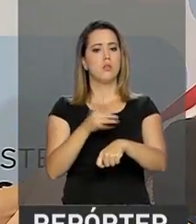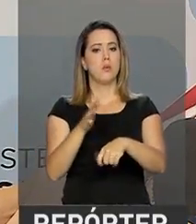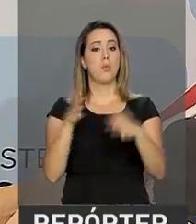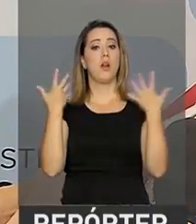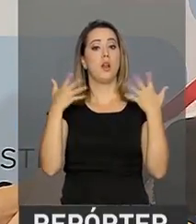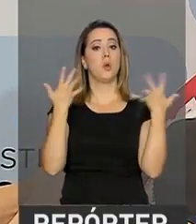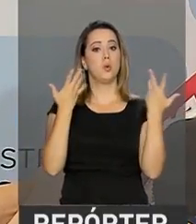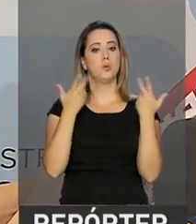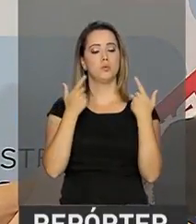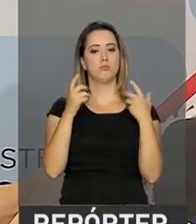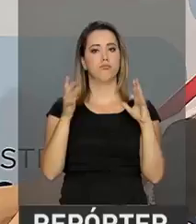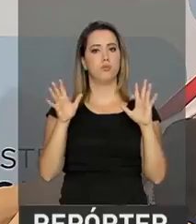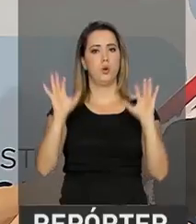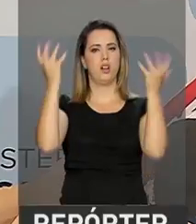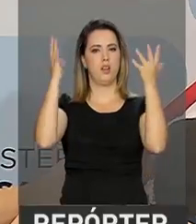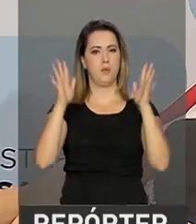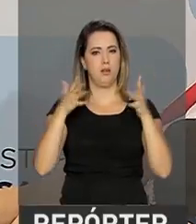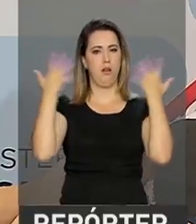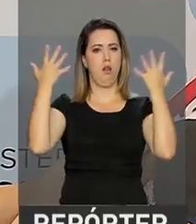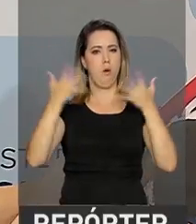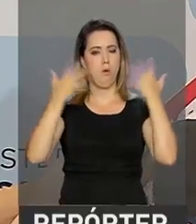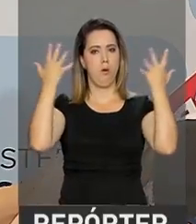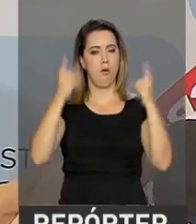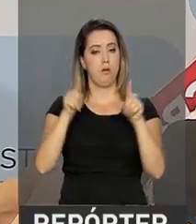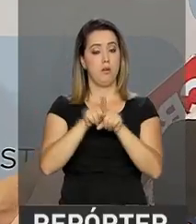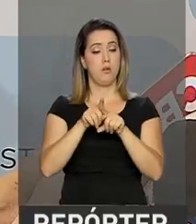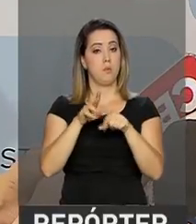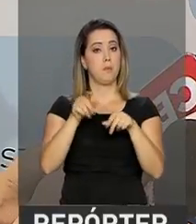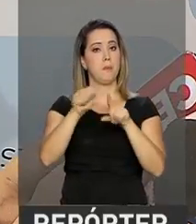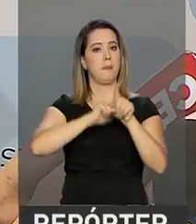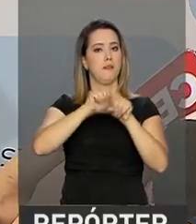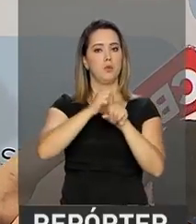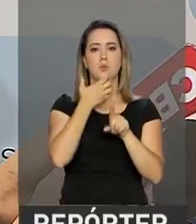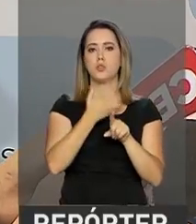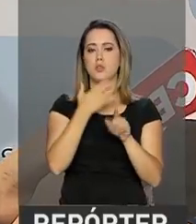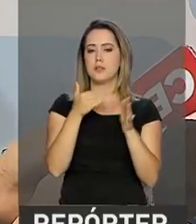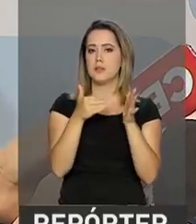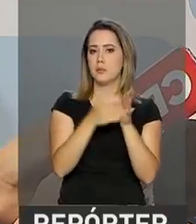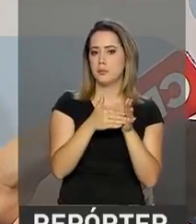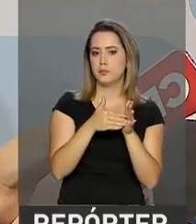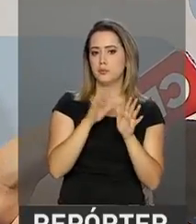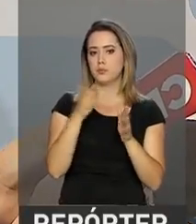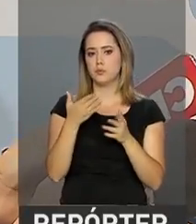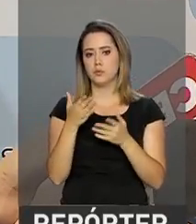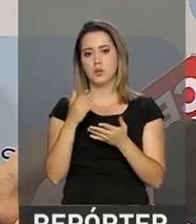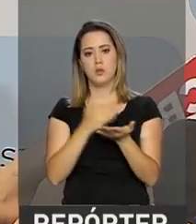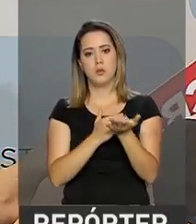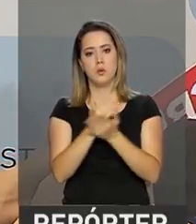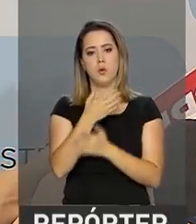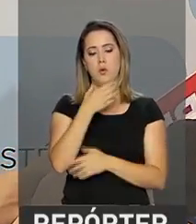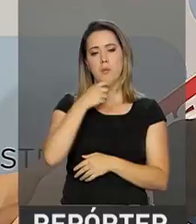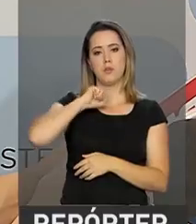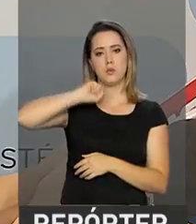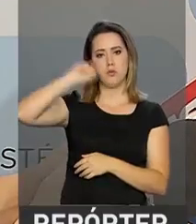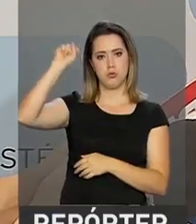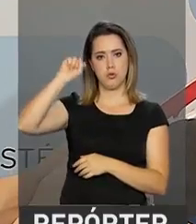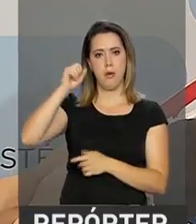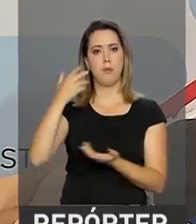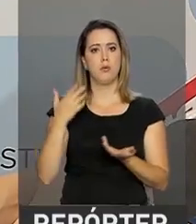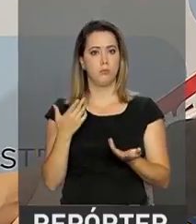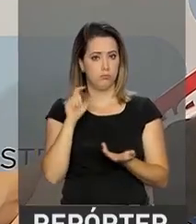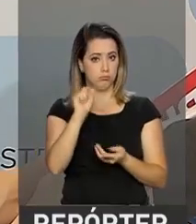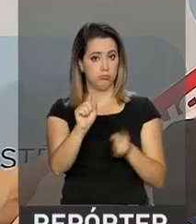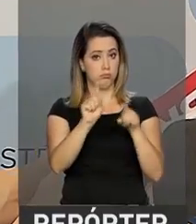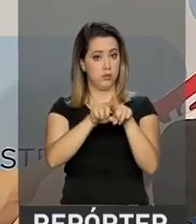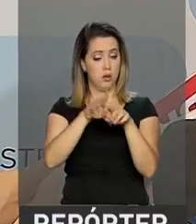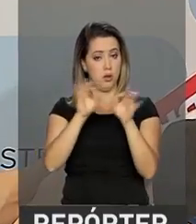calor não é medo dos meses de 22 que vão de dezembro até começo de abril metros desviados de abril